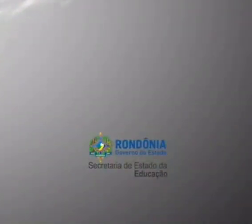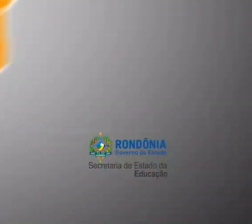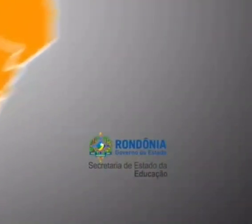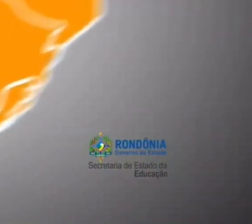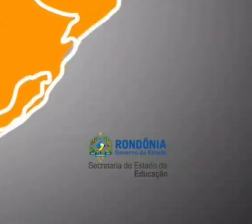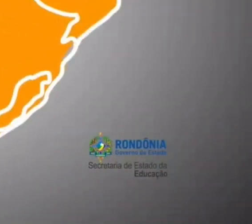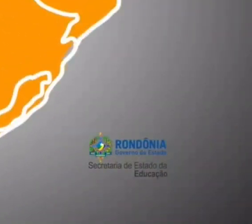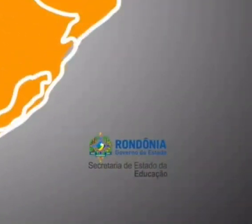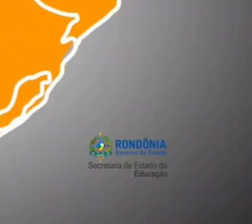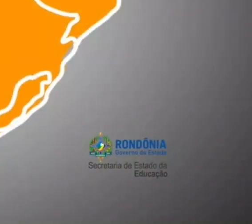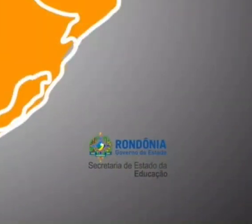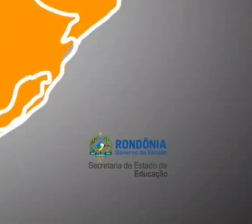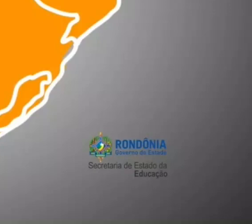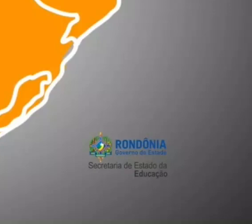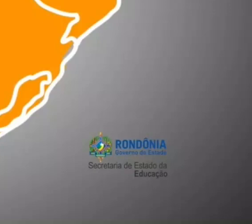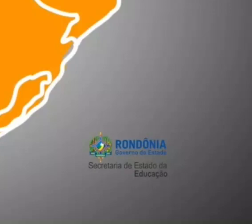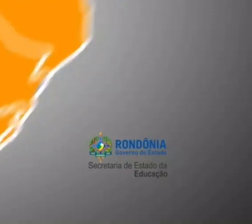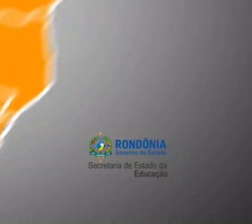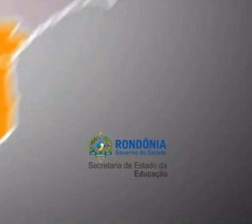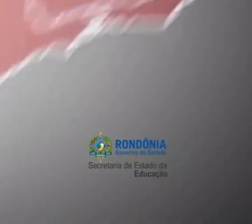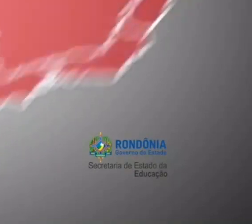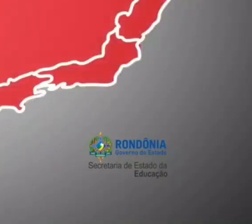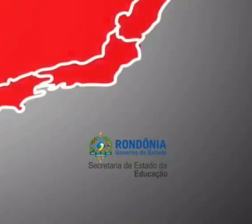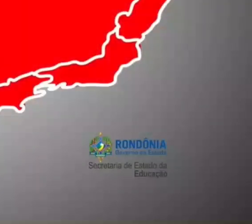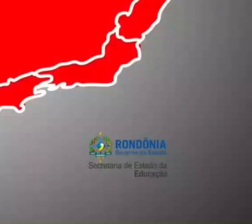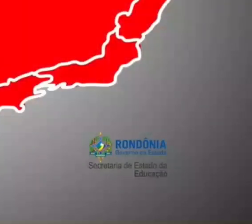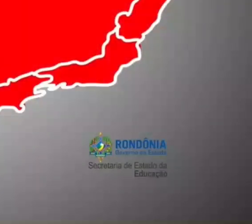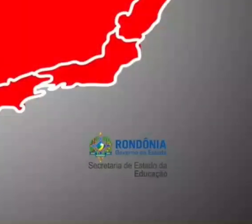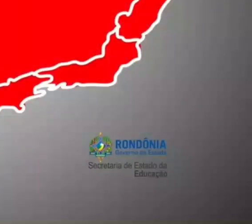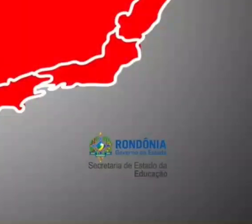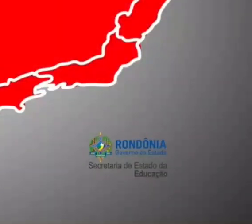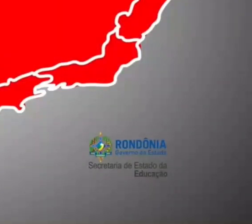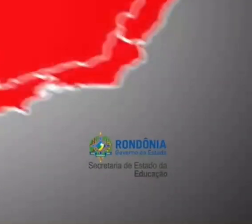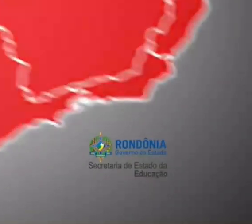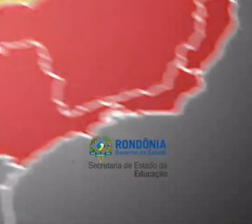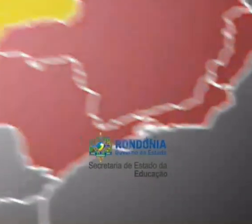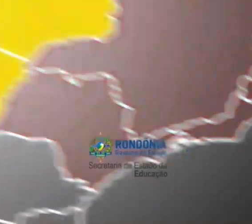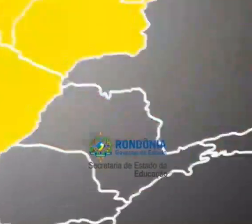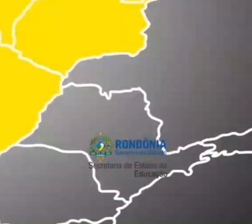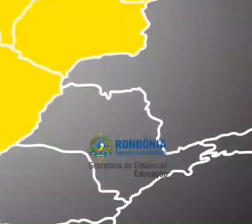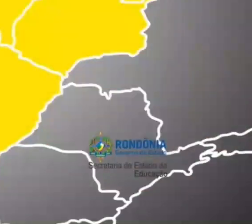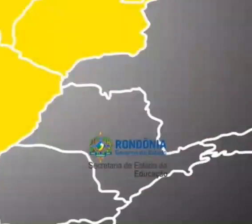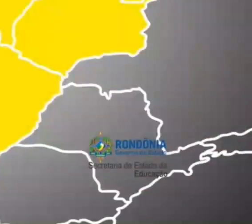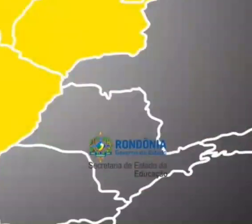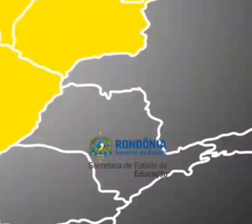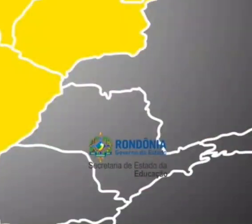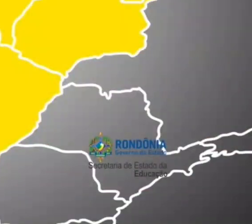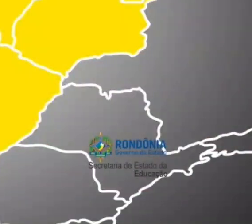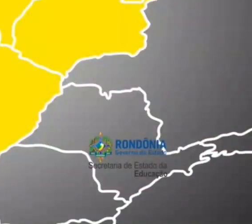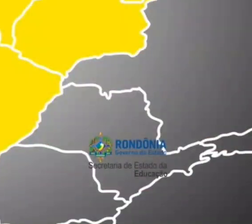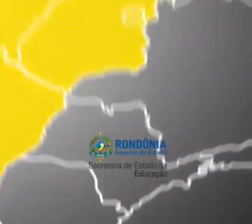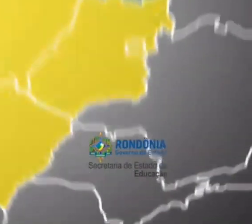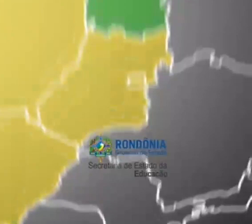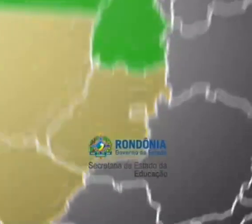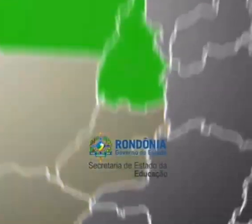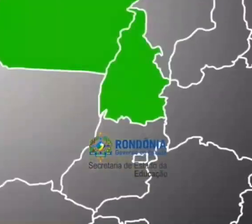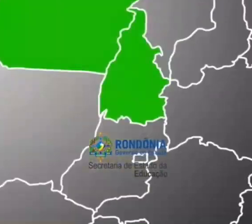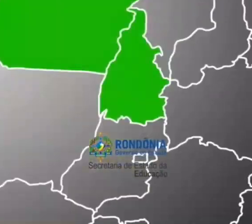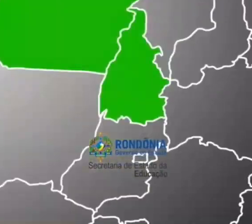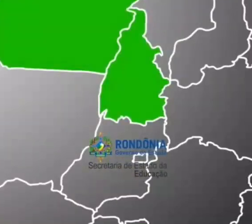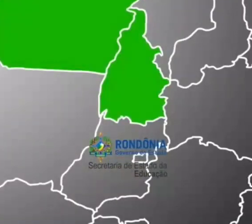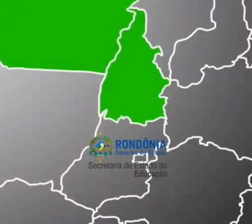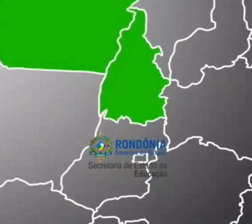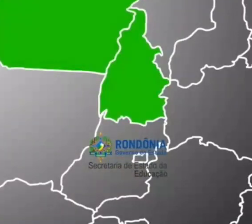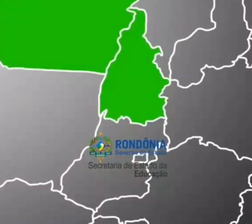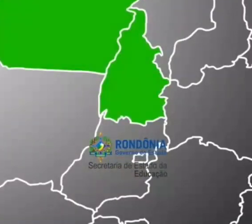país tem um tempero próprio. O churrasco do sul, a feijoada do sudeste, o pequi do centro-oeste, o tucupi